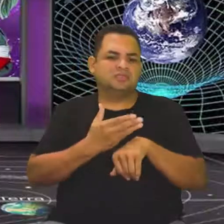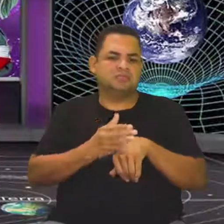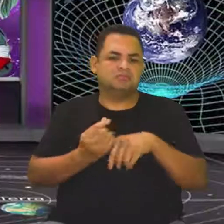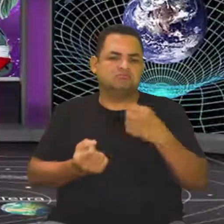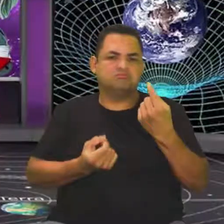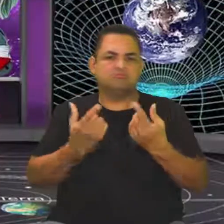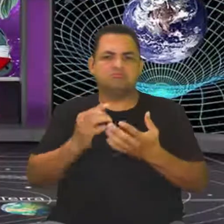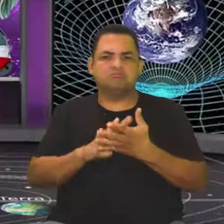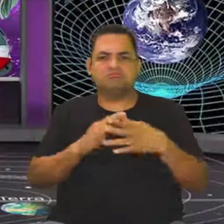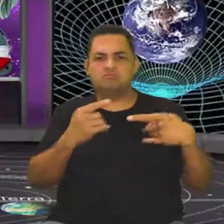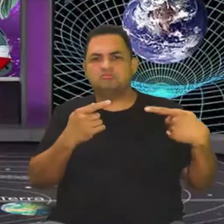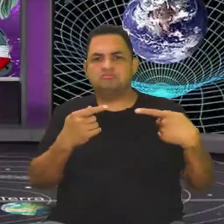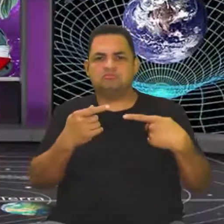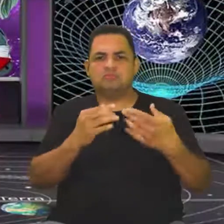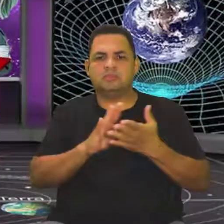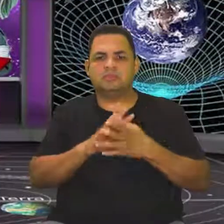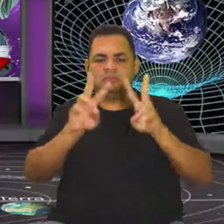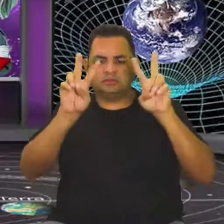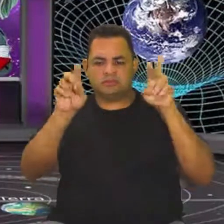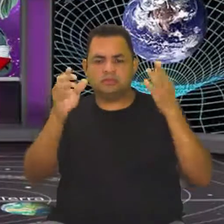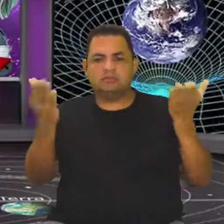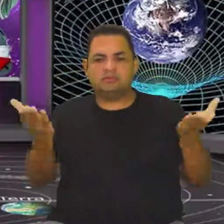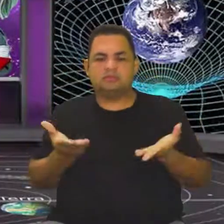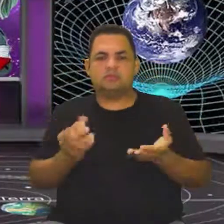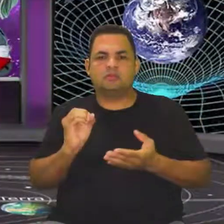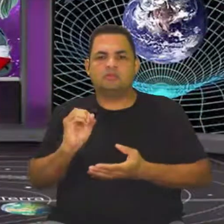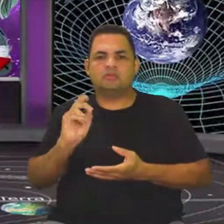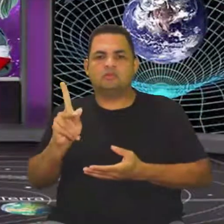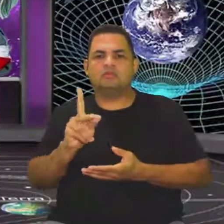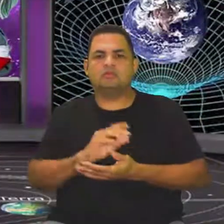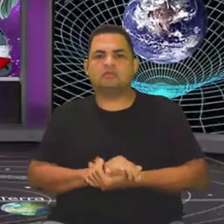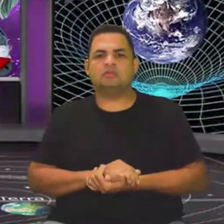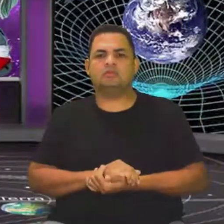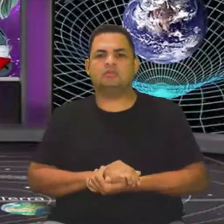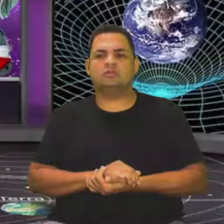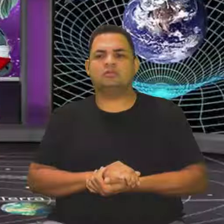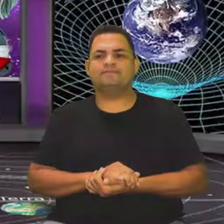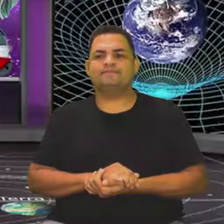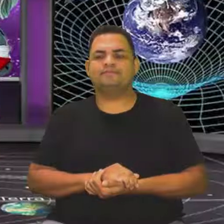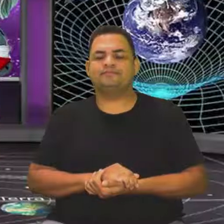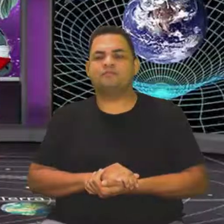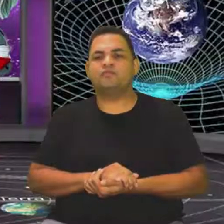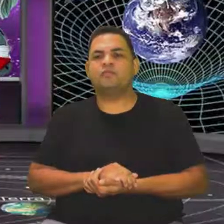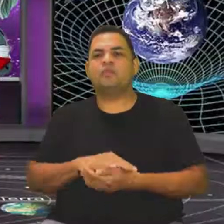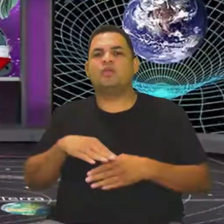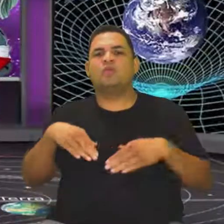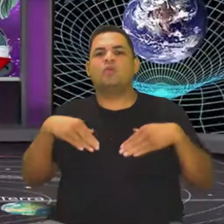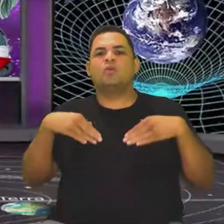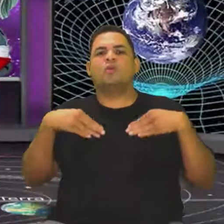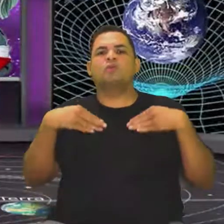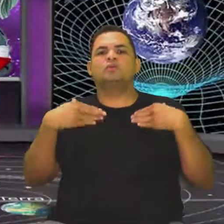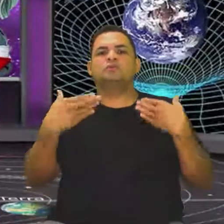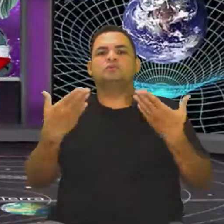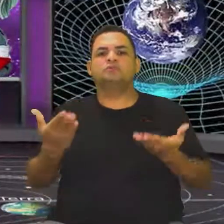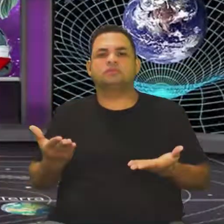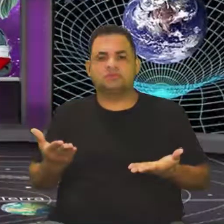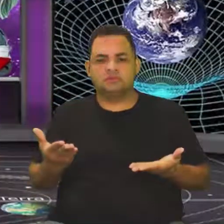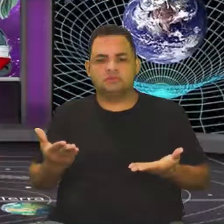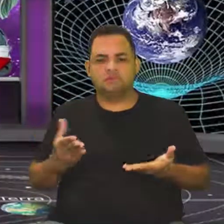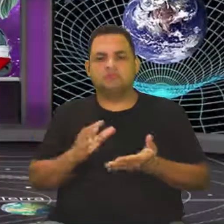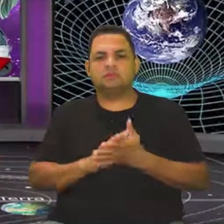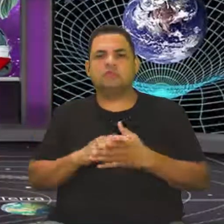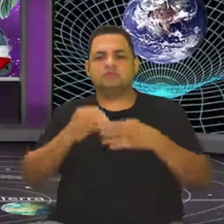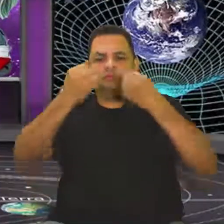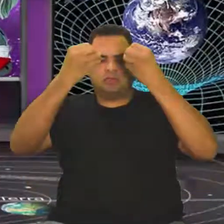passada relacionados a isso, ok? Pessoal, será que quando eu estou falando de